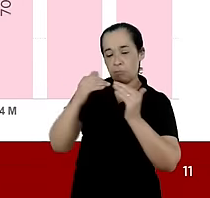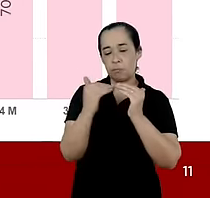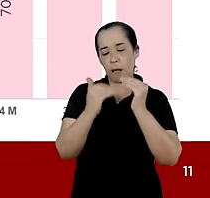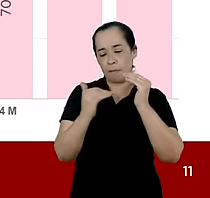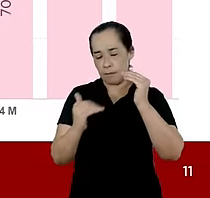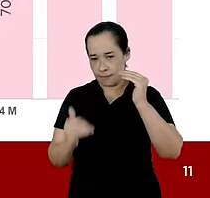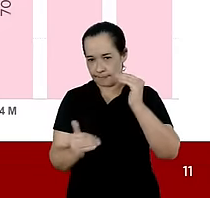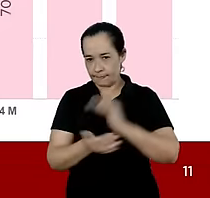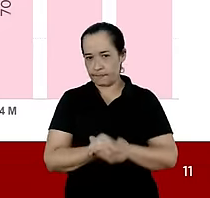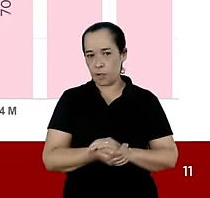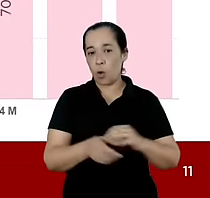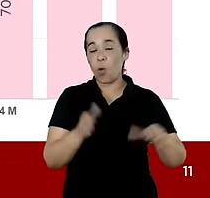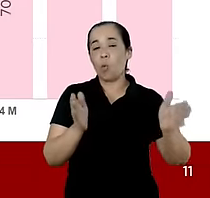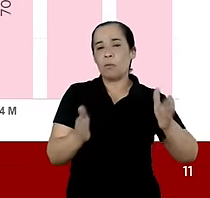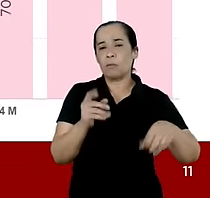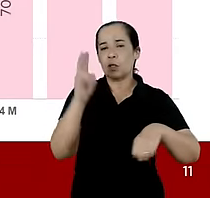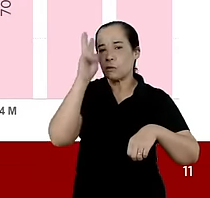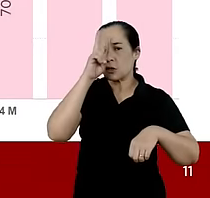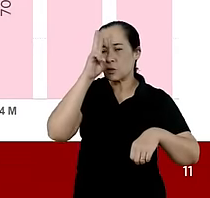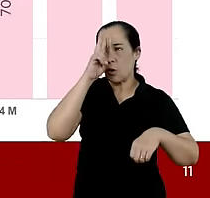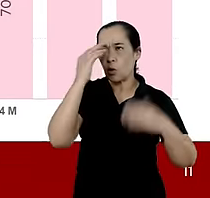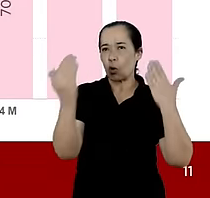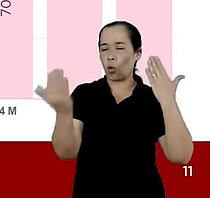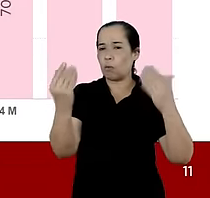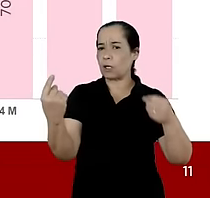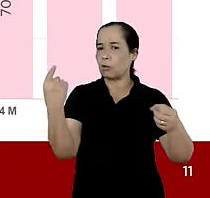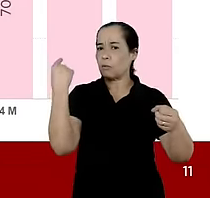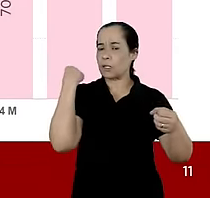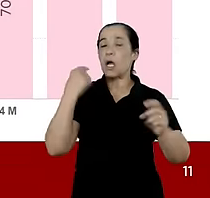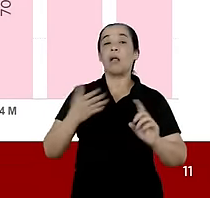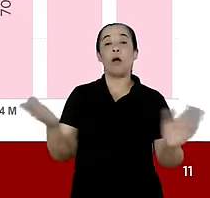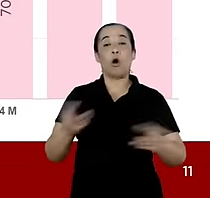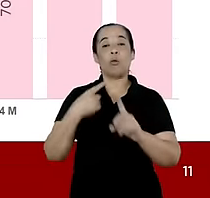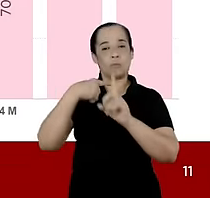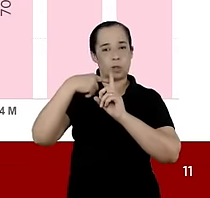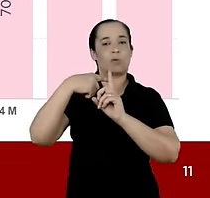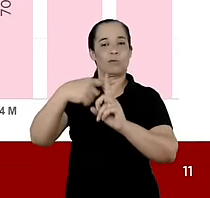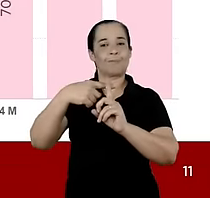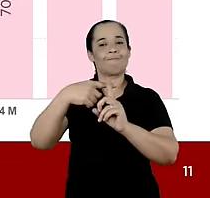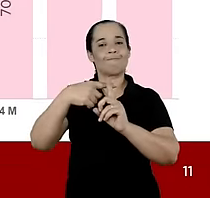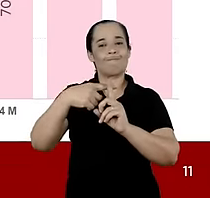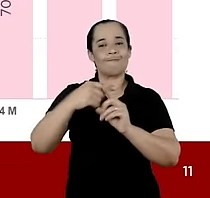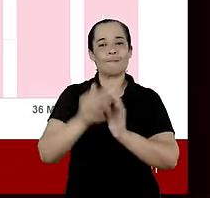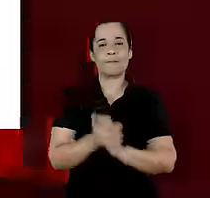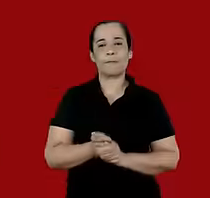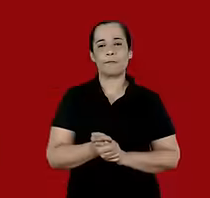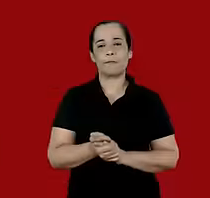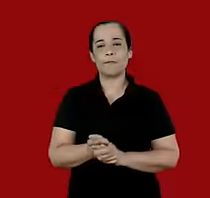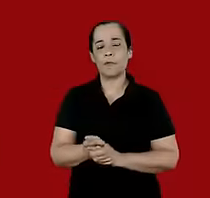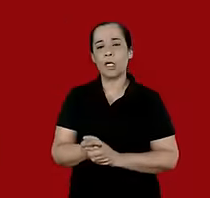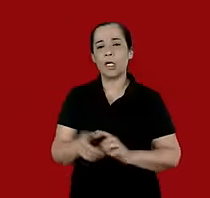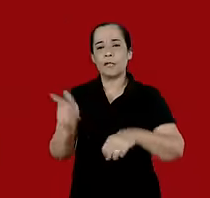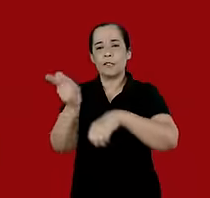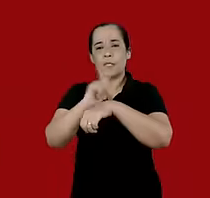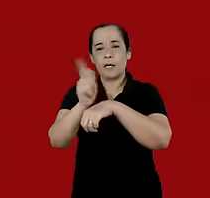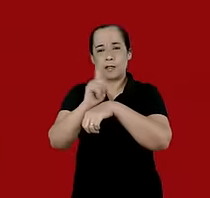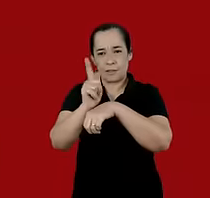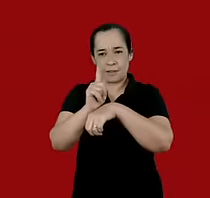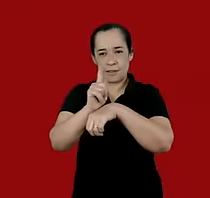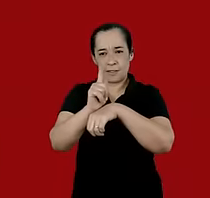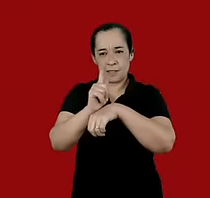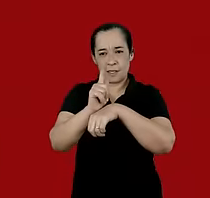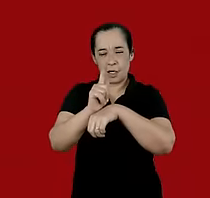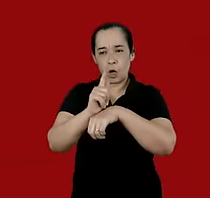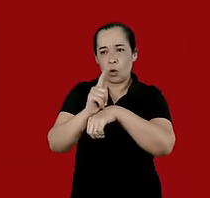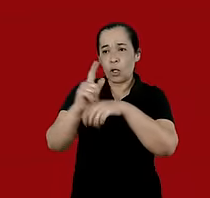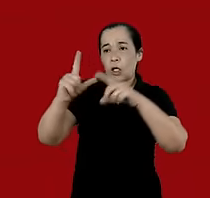gente compara com as outras quedas é muito positivo rentabilidades esperadas a partir do momento histórico foram muito grande e a gestão ativa aquela que amortece essa volatilidade que vai